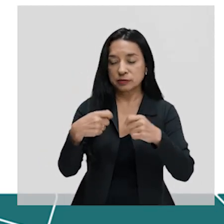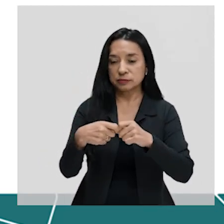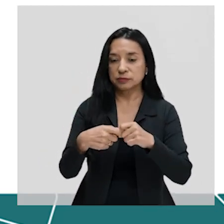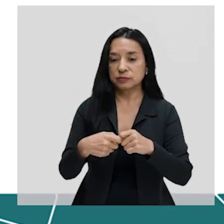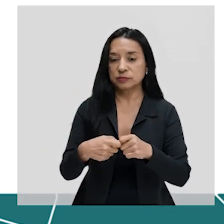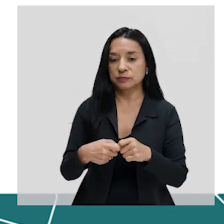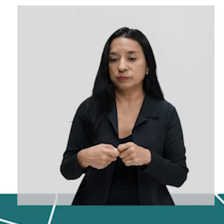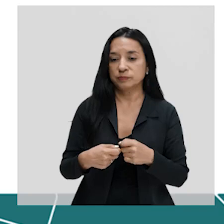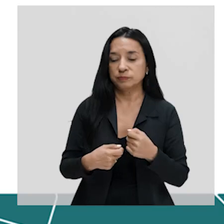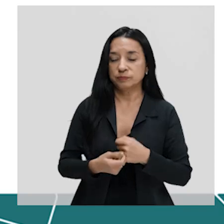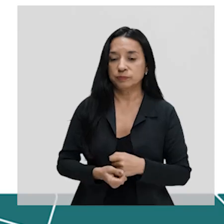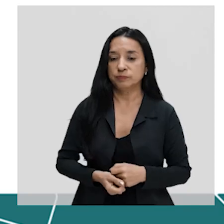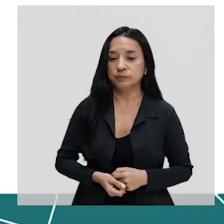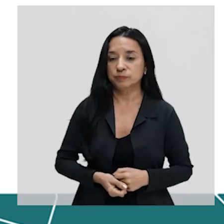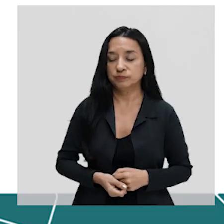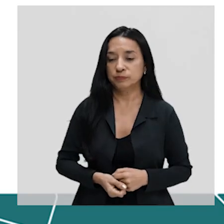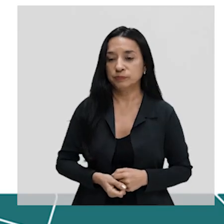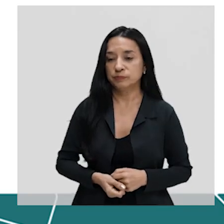não precisa